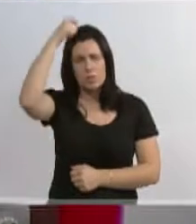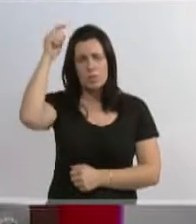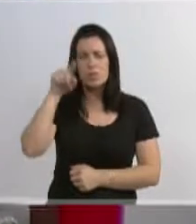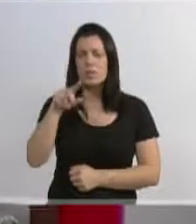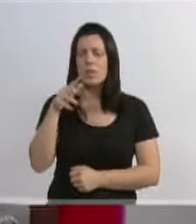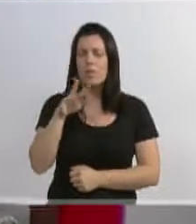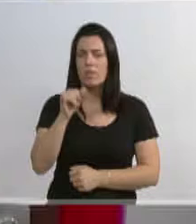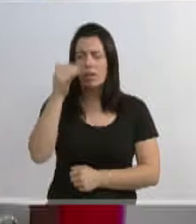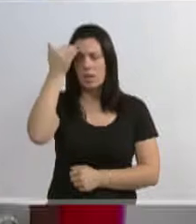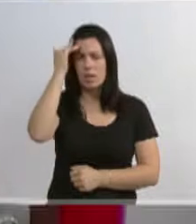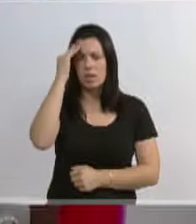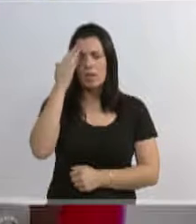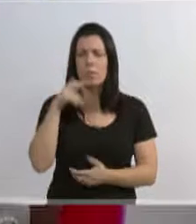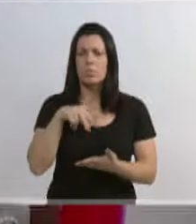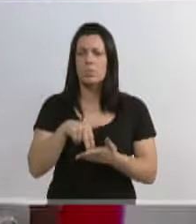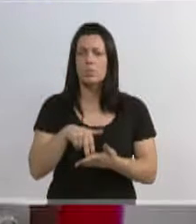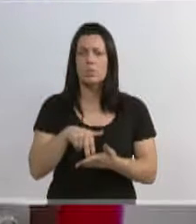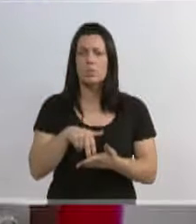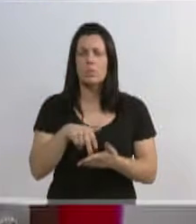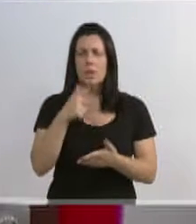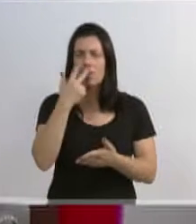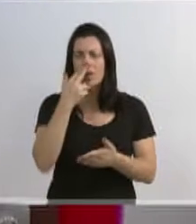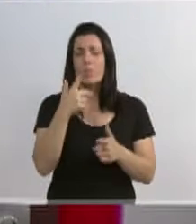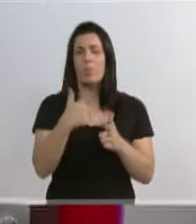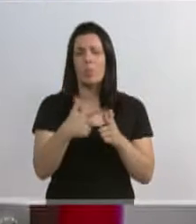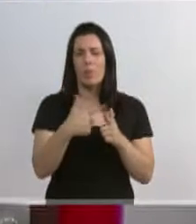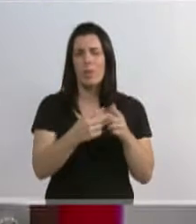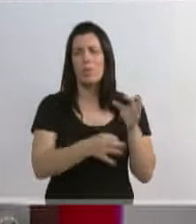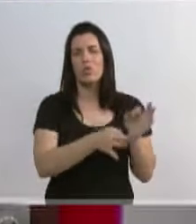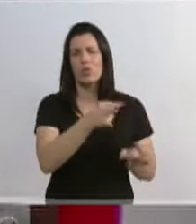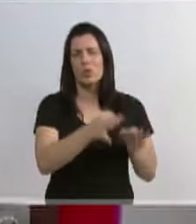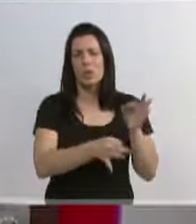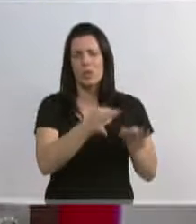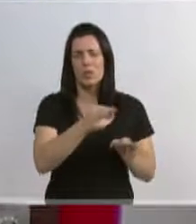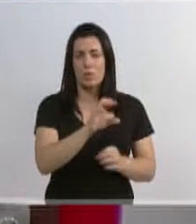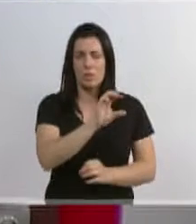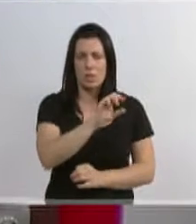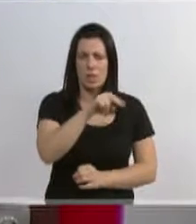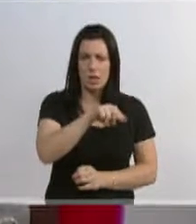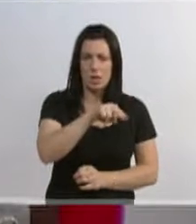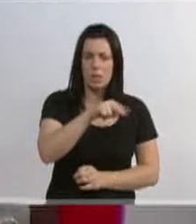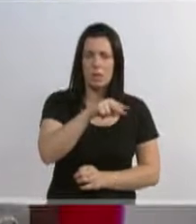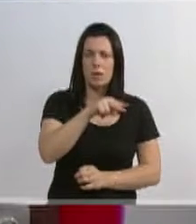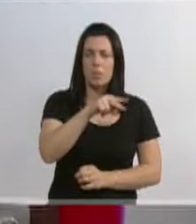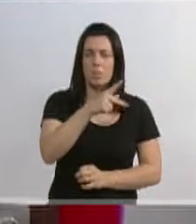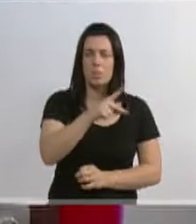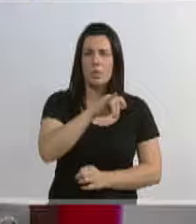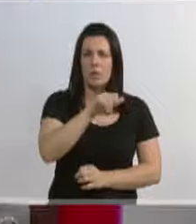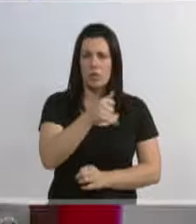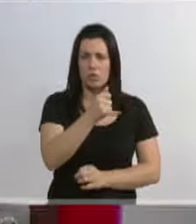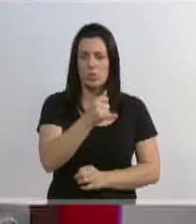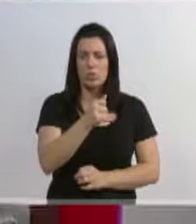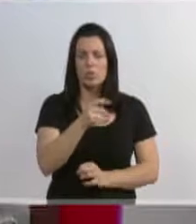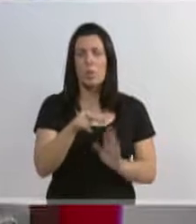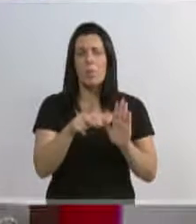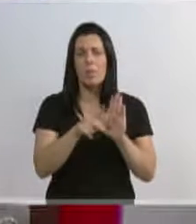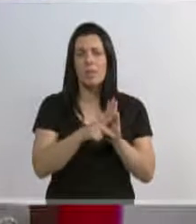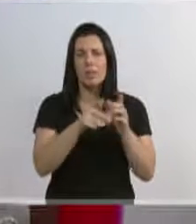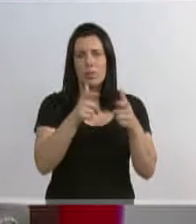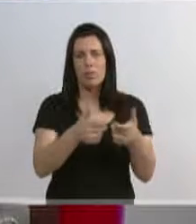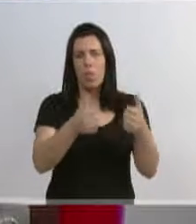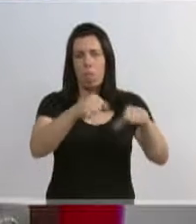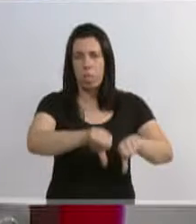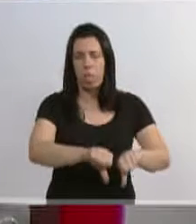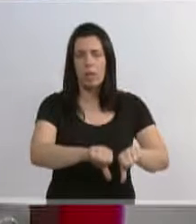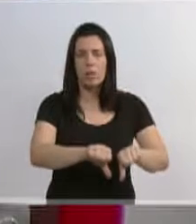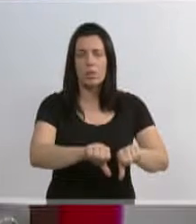meu posicionamento, é que há um imbróglio jurídico, que o CNPJ do BEC pertence a uma massa falida,